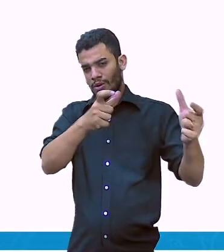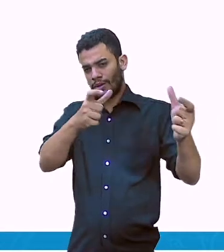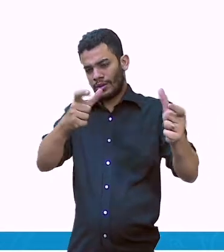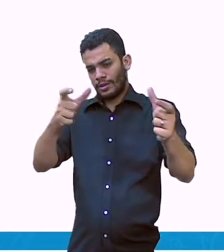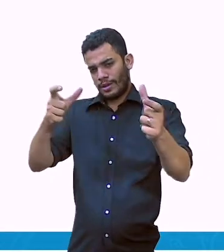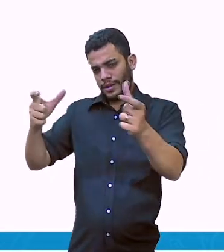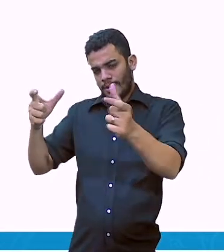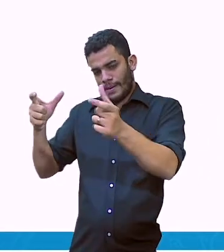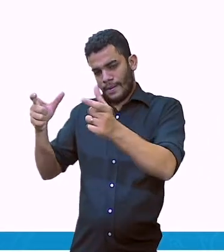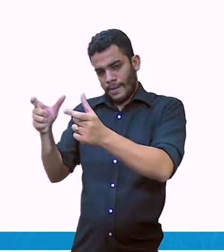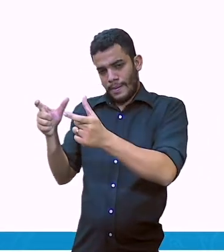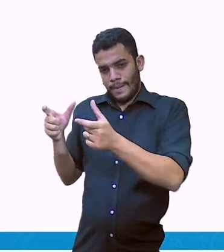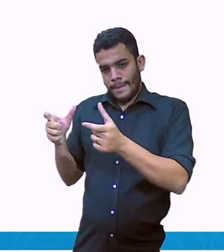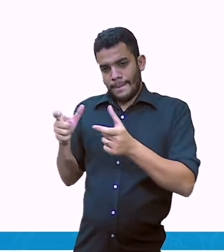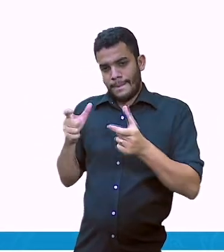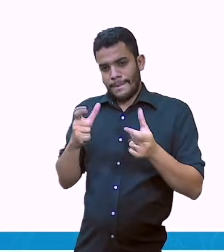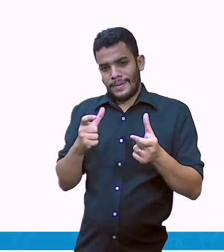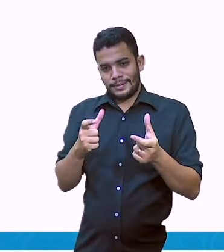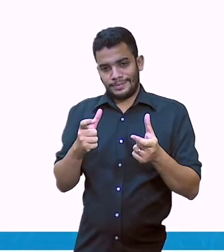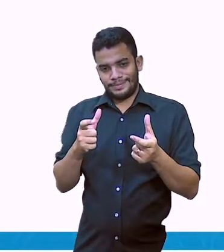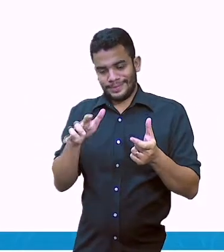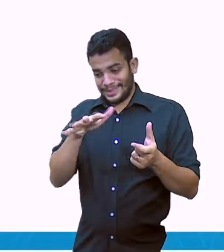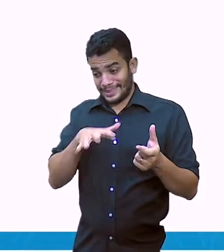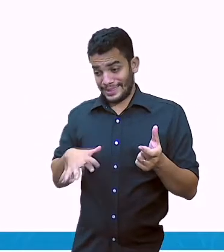crescente no desenvolvimento industrial,